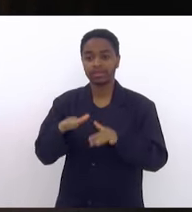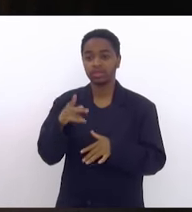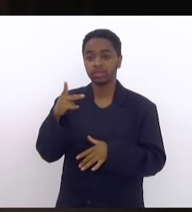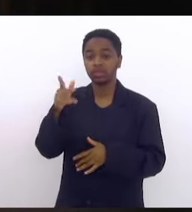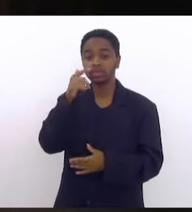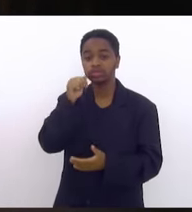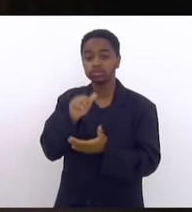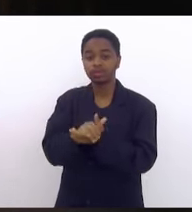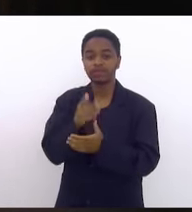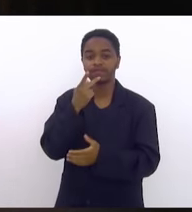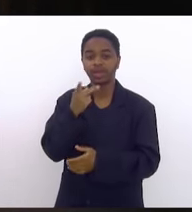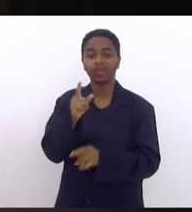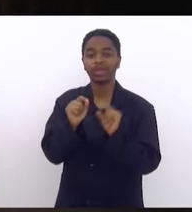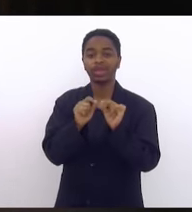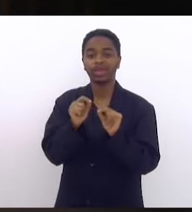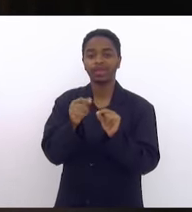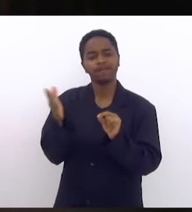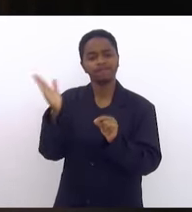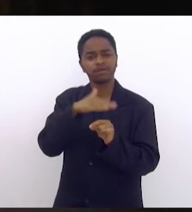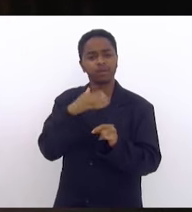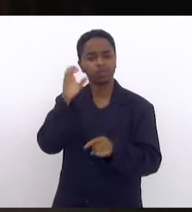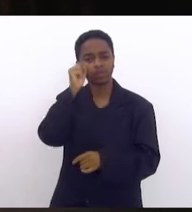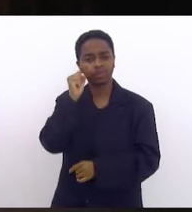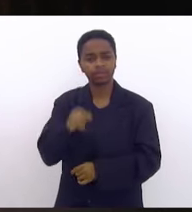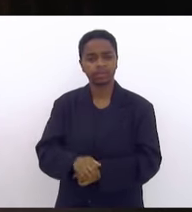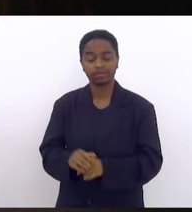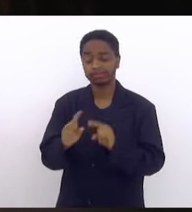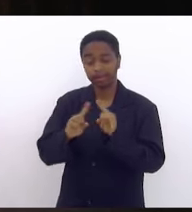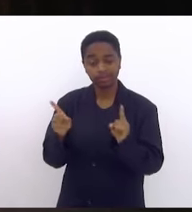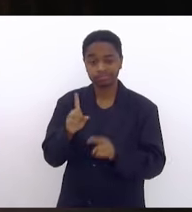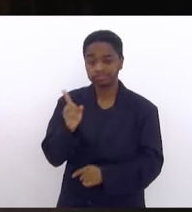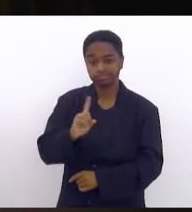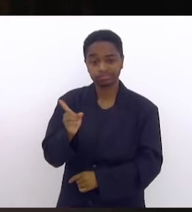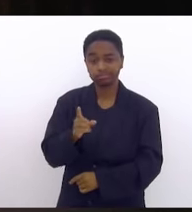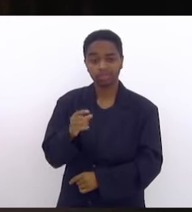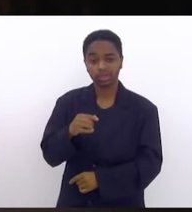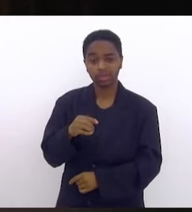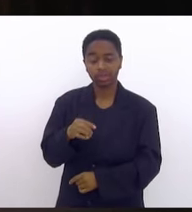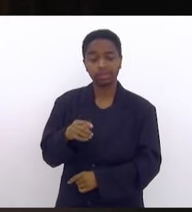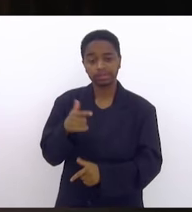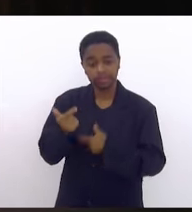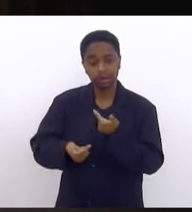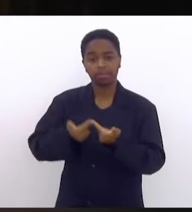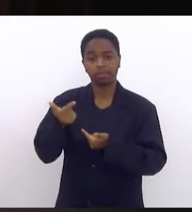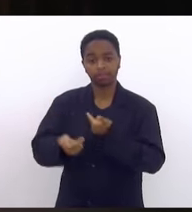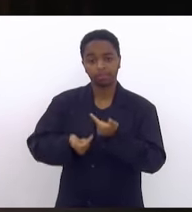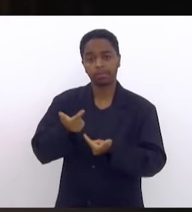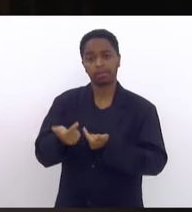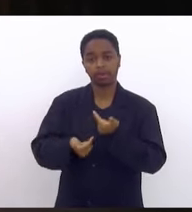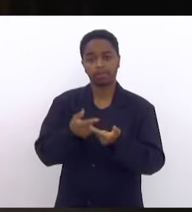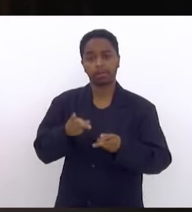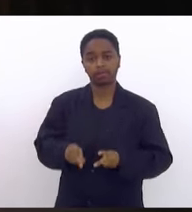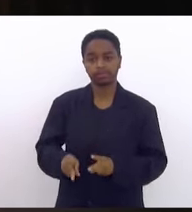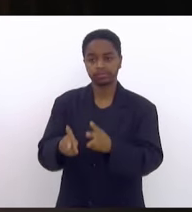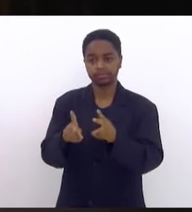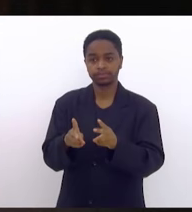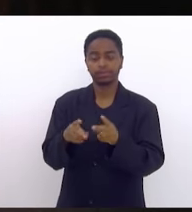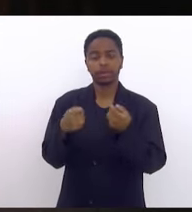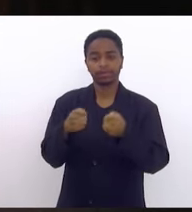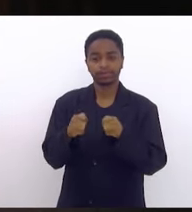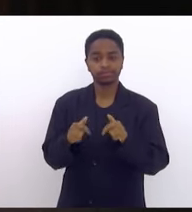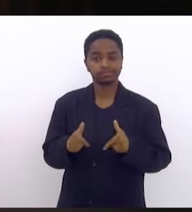pô, Luiz, vamos embora dormir. Mas não, o cara é incansável. É incansável. É incansável em fazer o